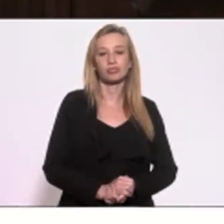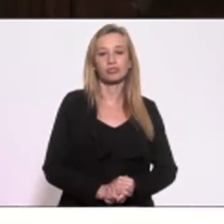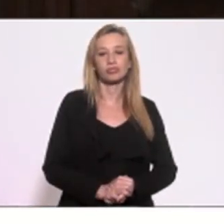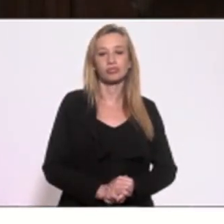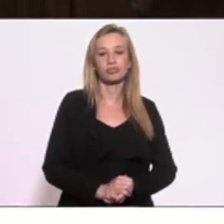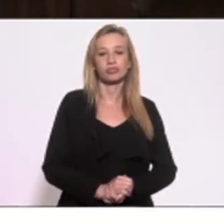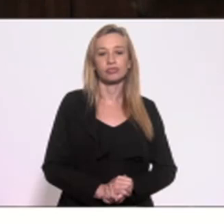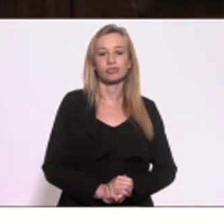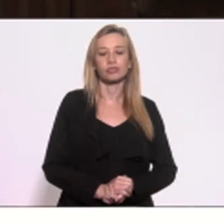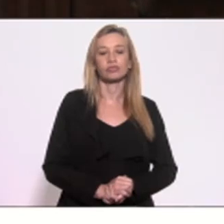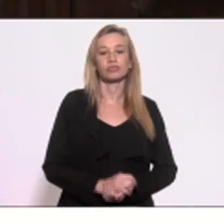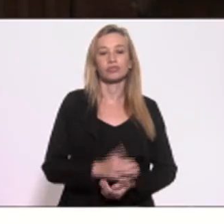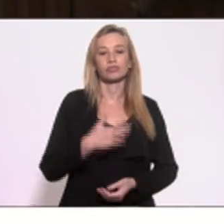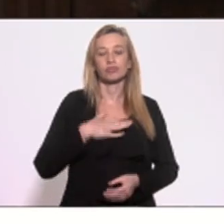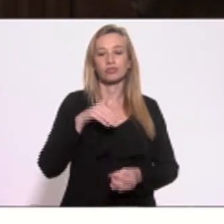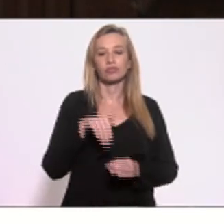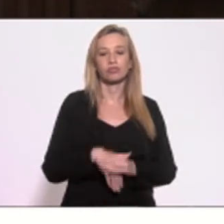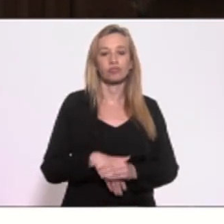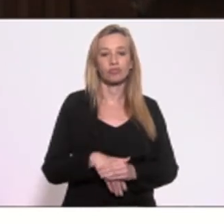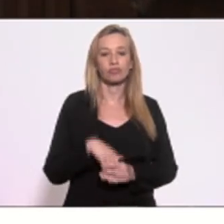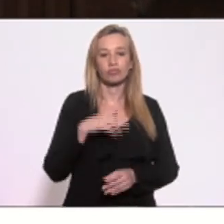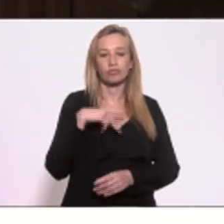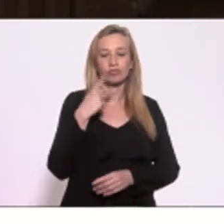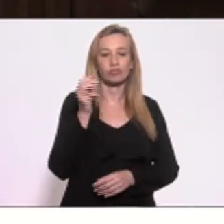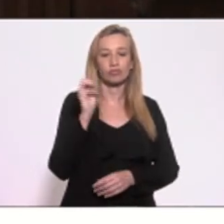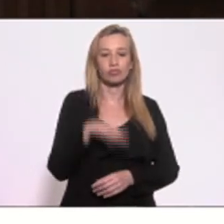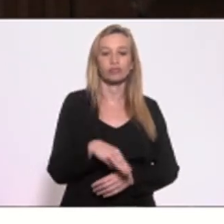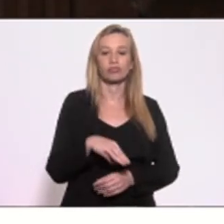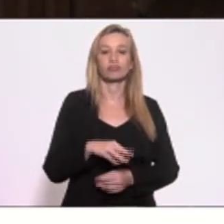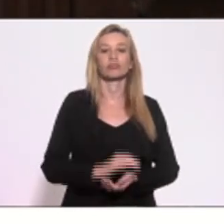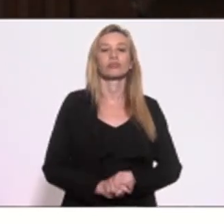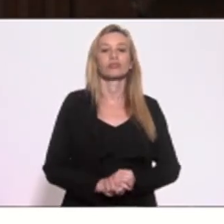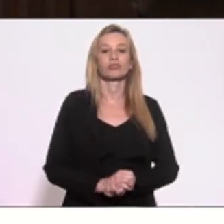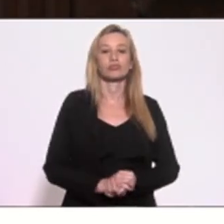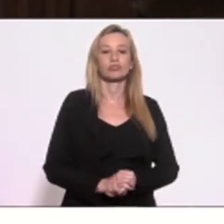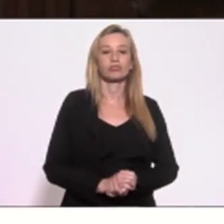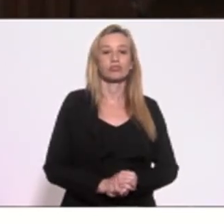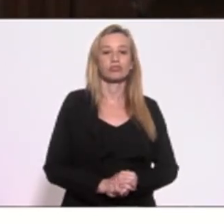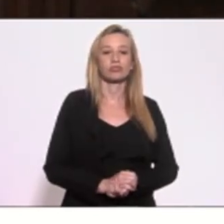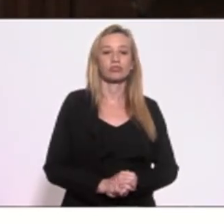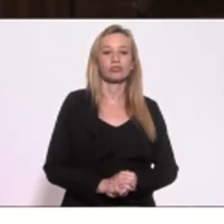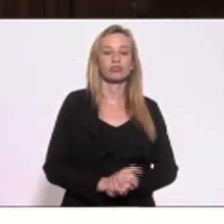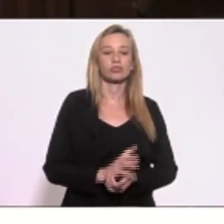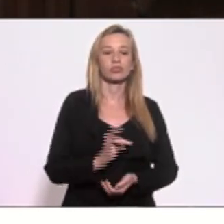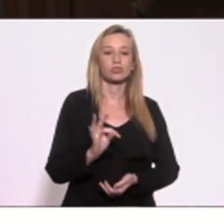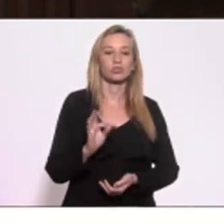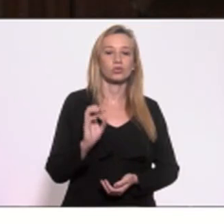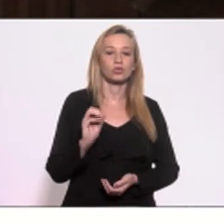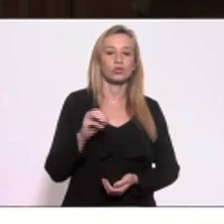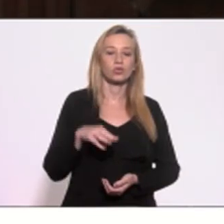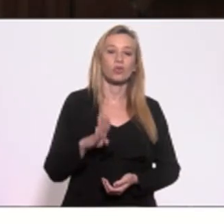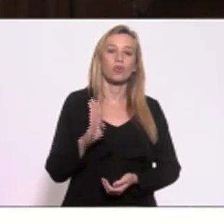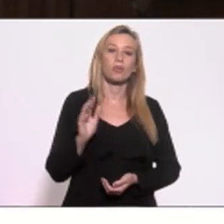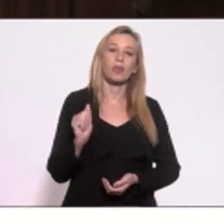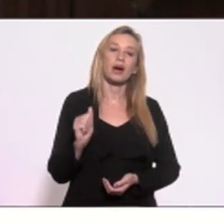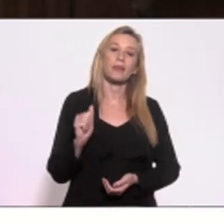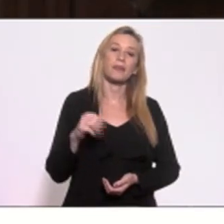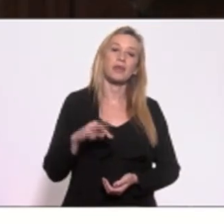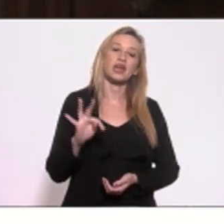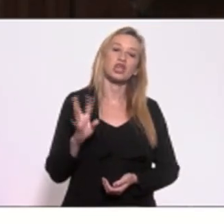declarar o meu voto favorável ao tombamento